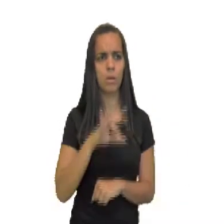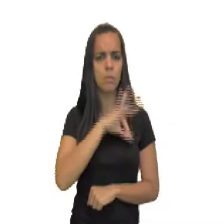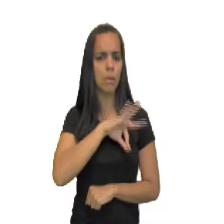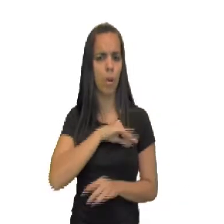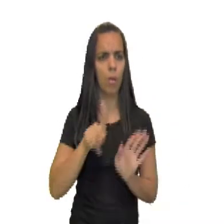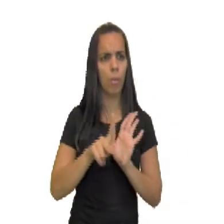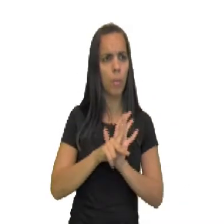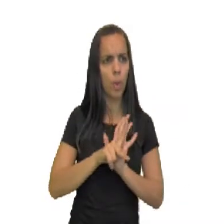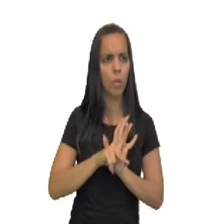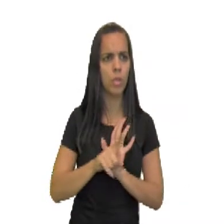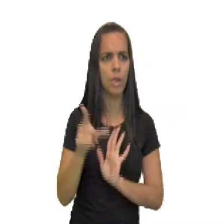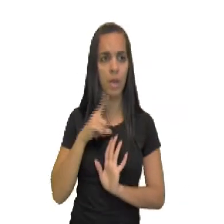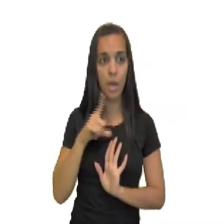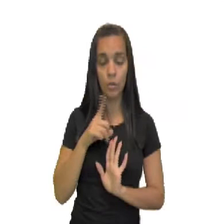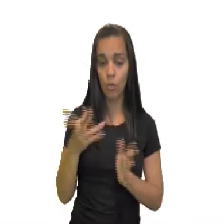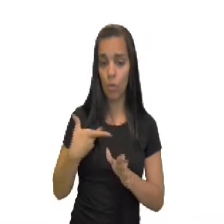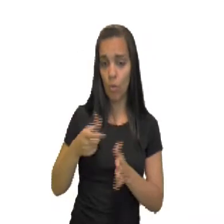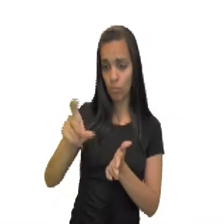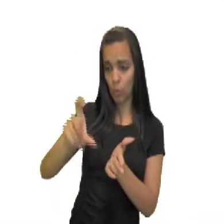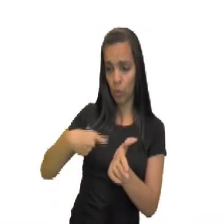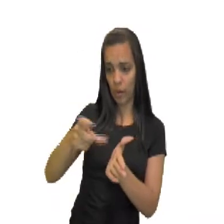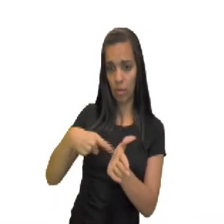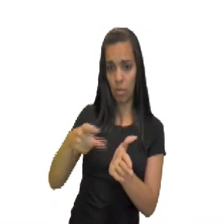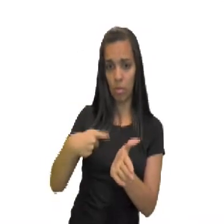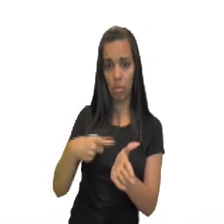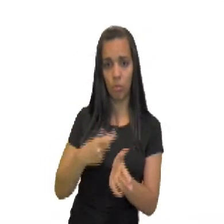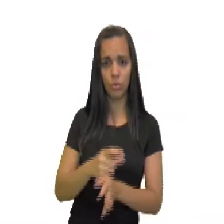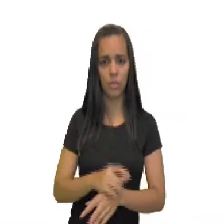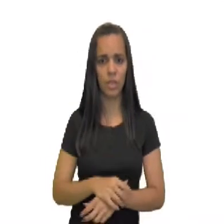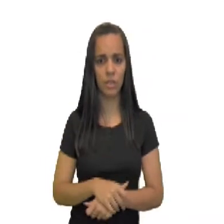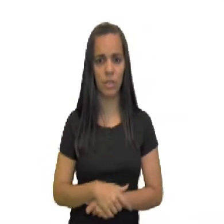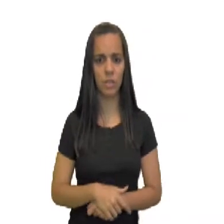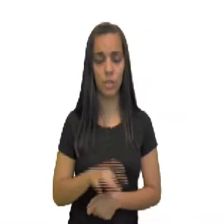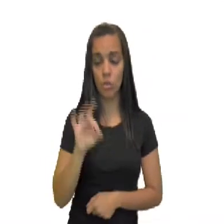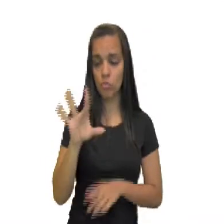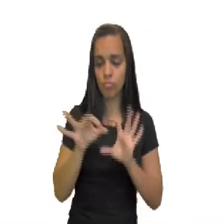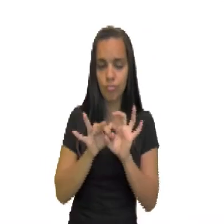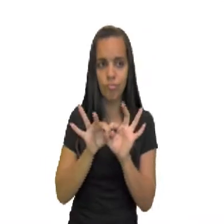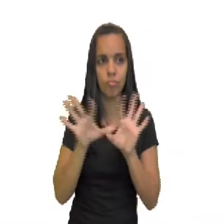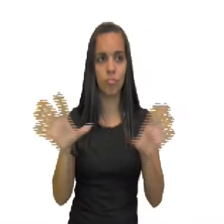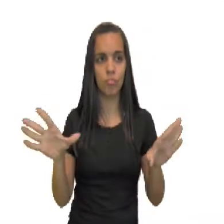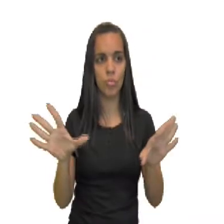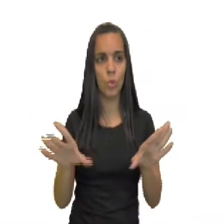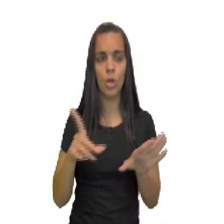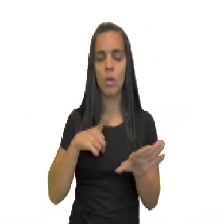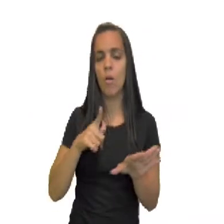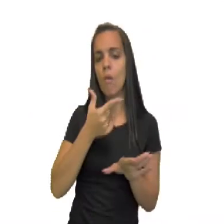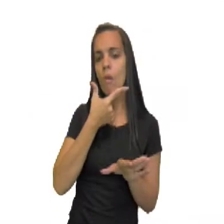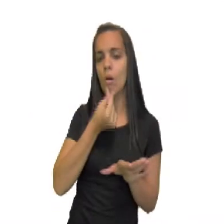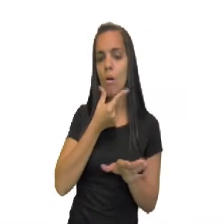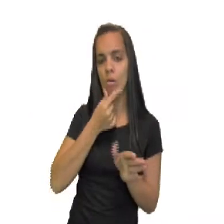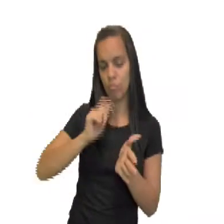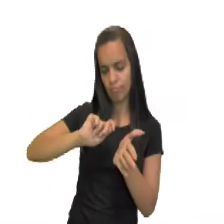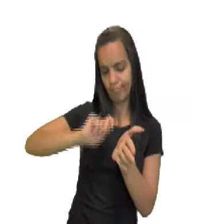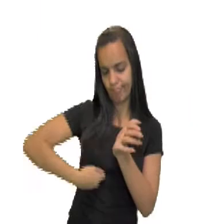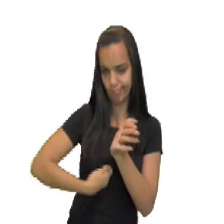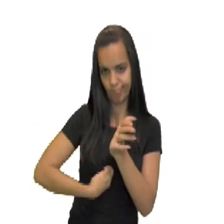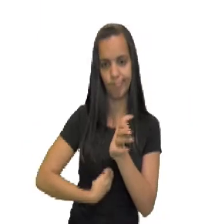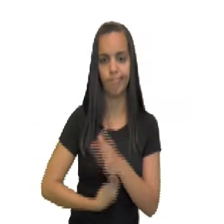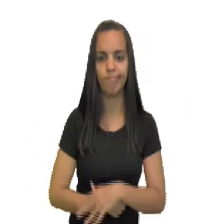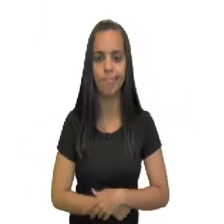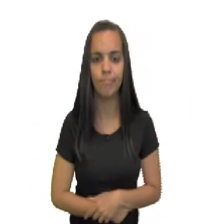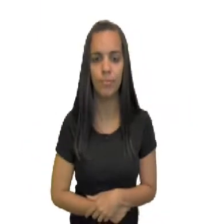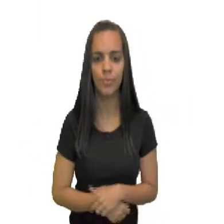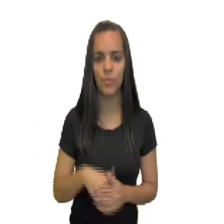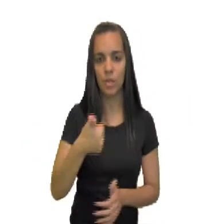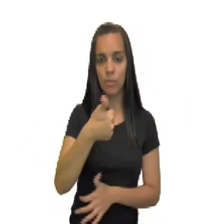garantido. O cartão de crédito só era permitido com uma assinatura também masculina.